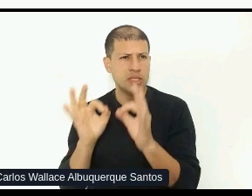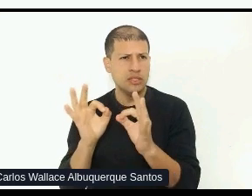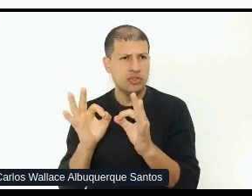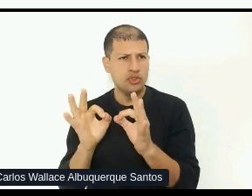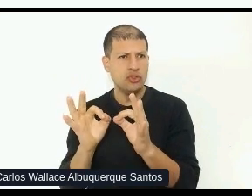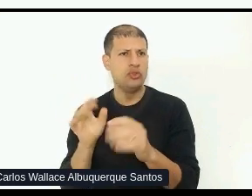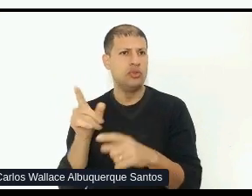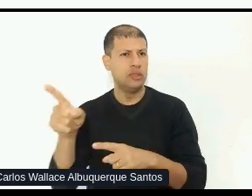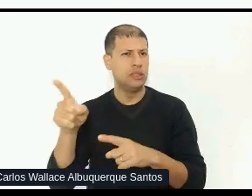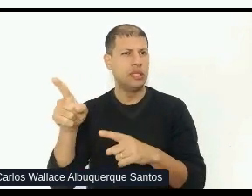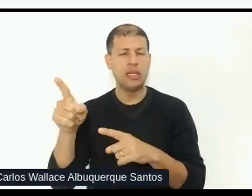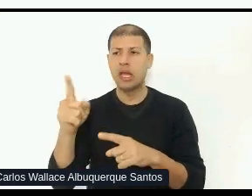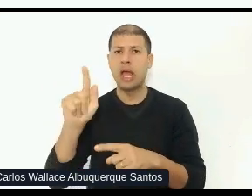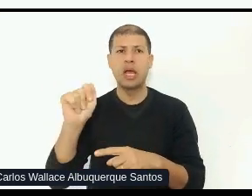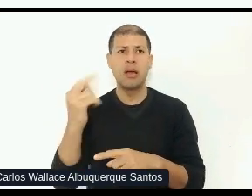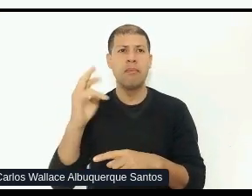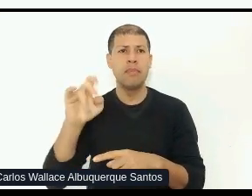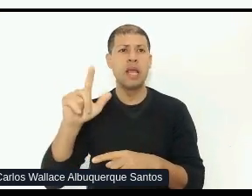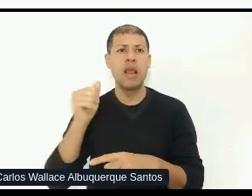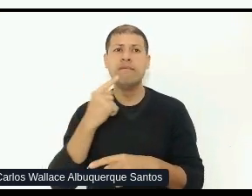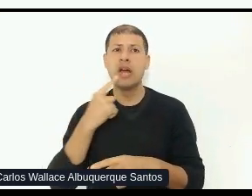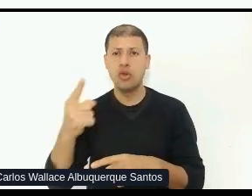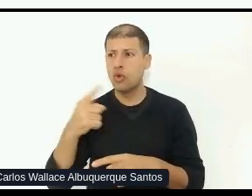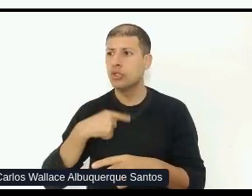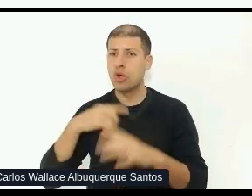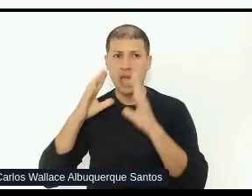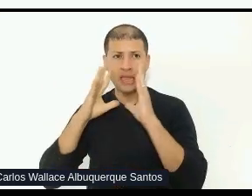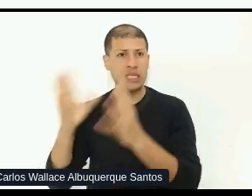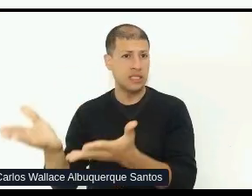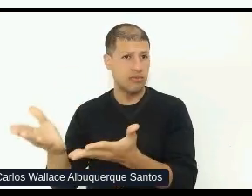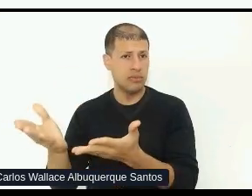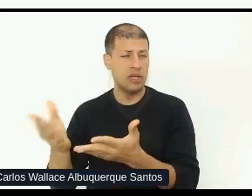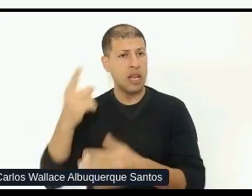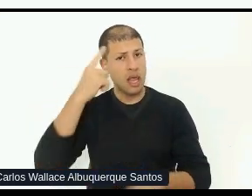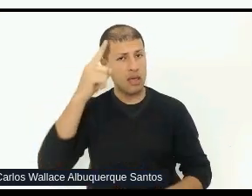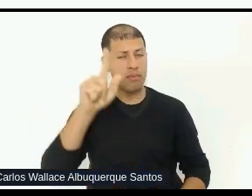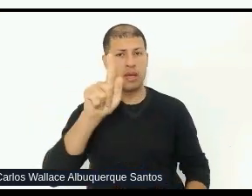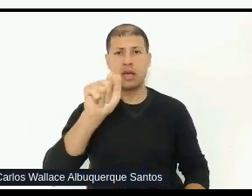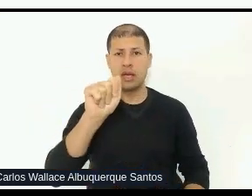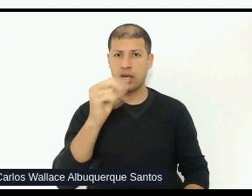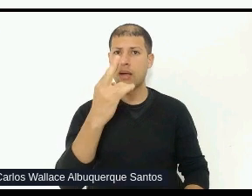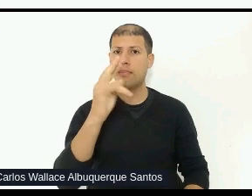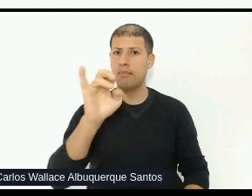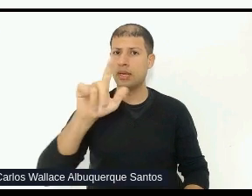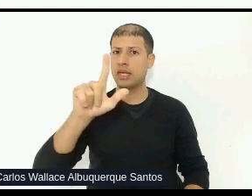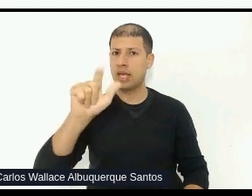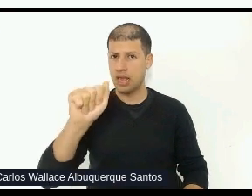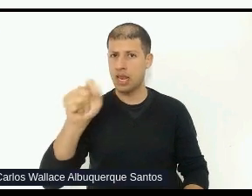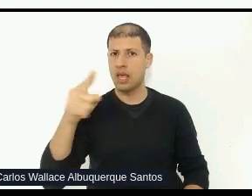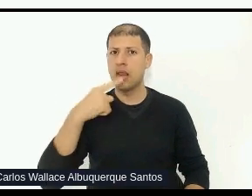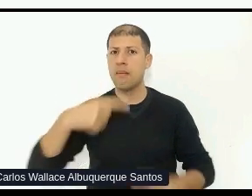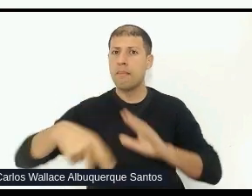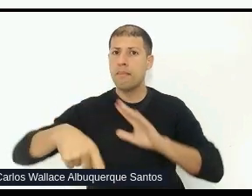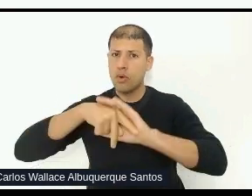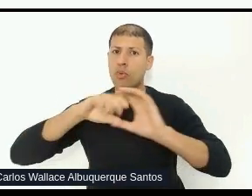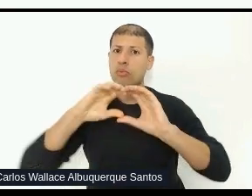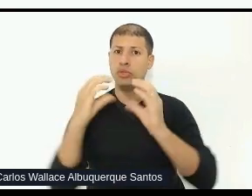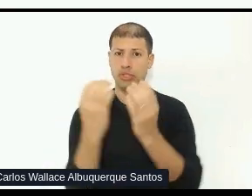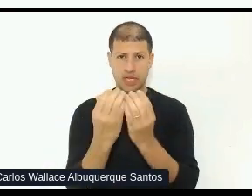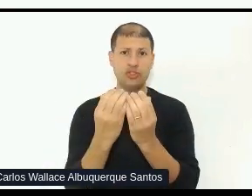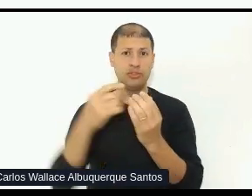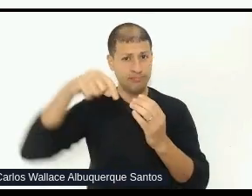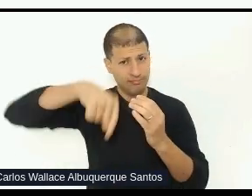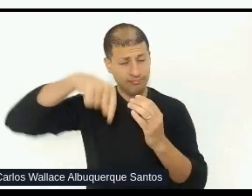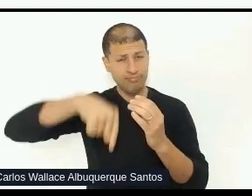por Gabriela, né? E vale lembrar, pessoal, assim, que Gabriela ela faz parte dessa comunidade